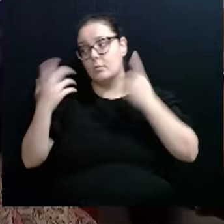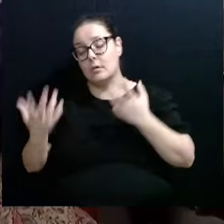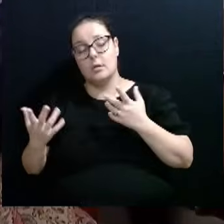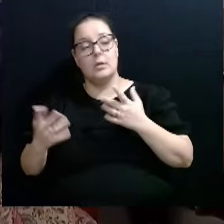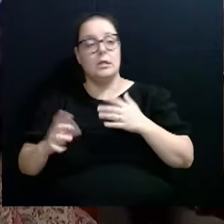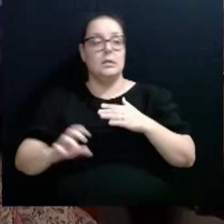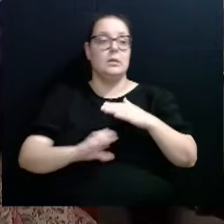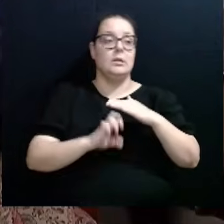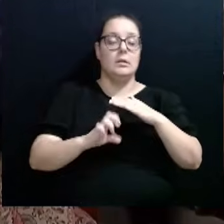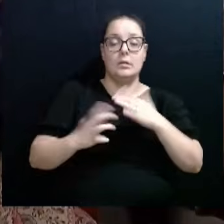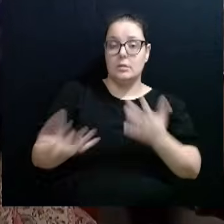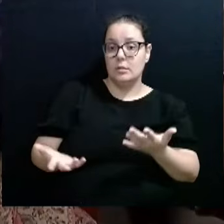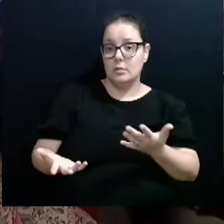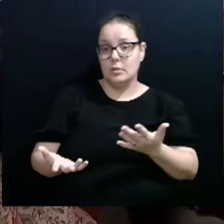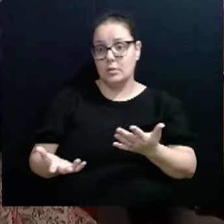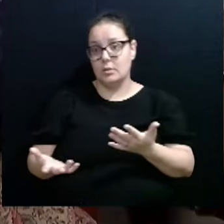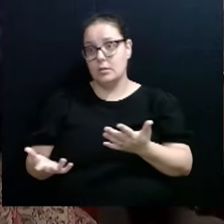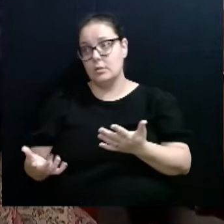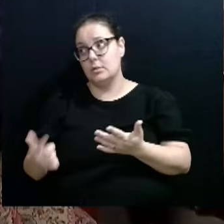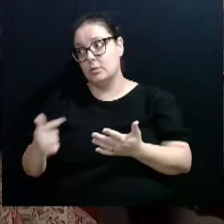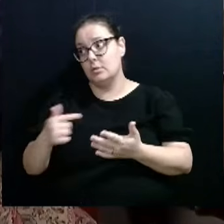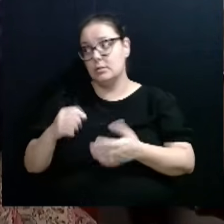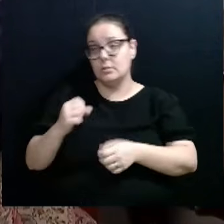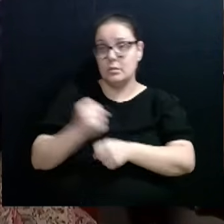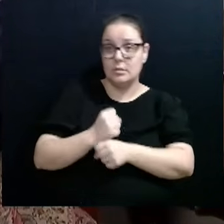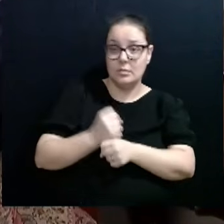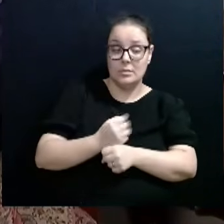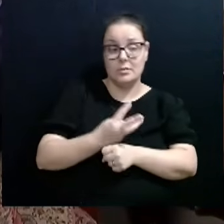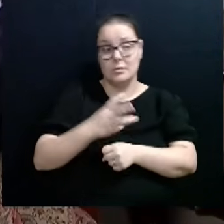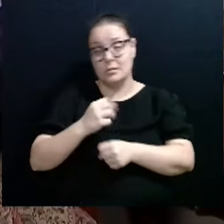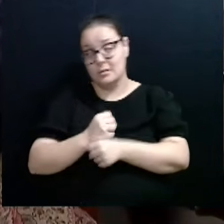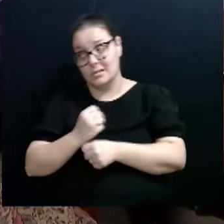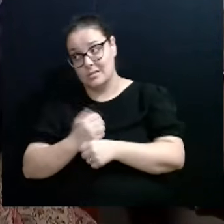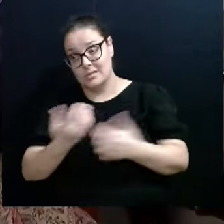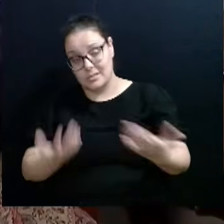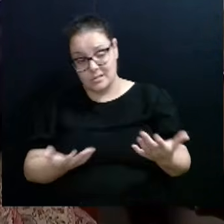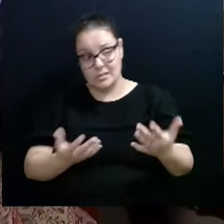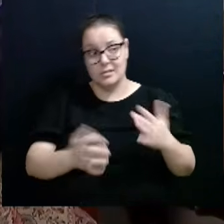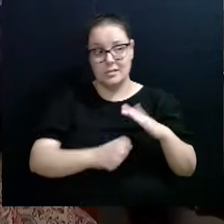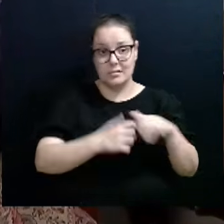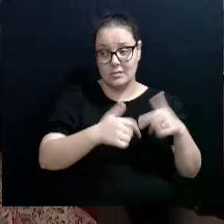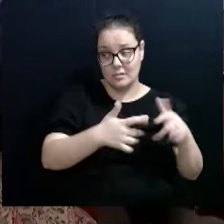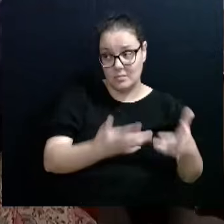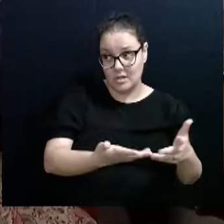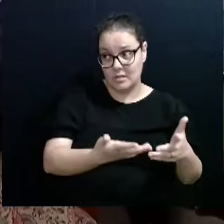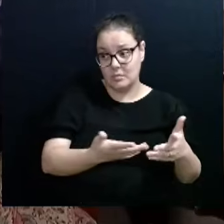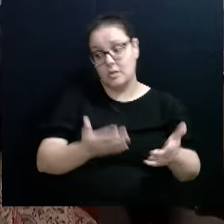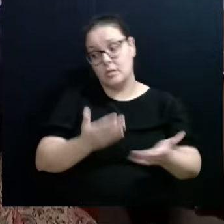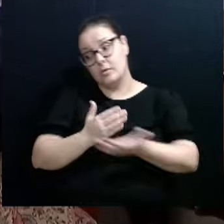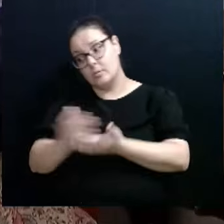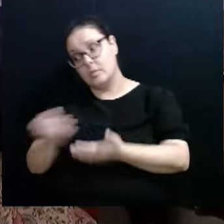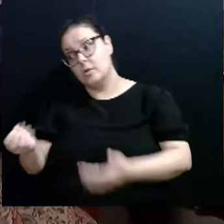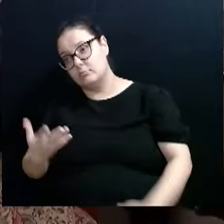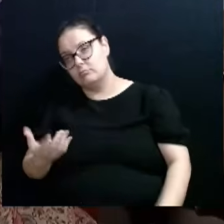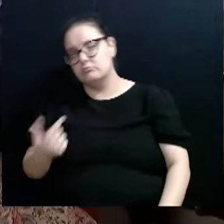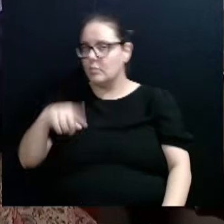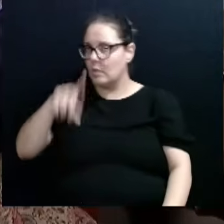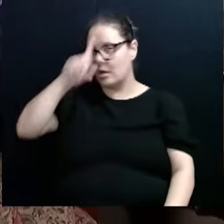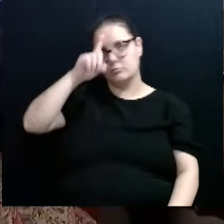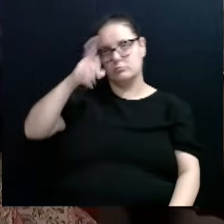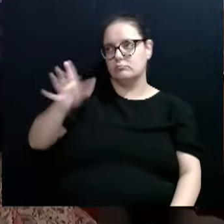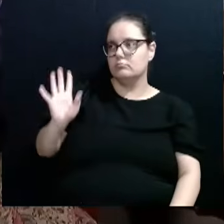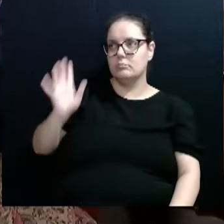anos, 30 anos, para começar um novo. Mas eu acabei decidindo por fazer e está dando